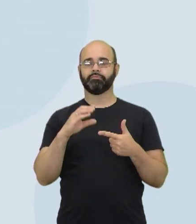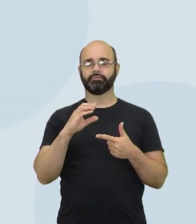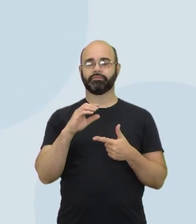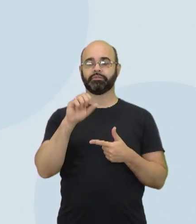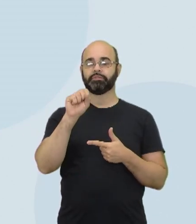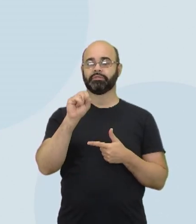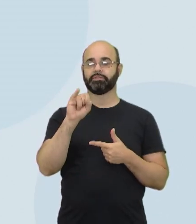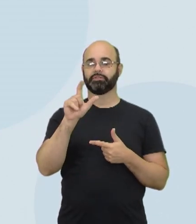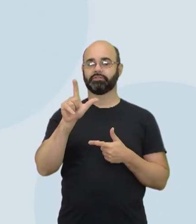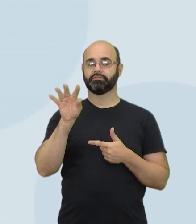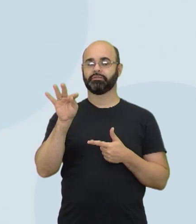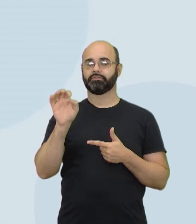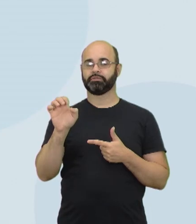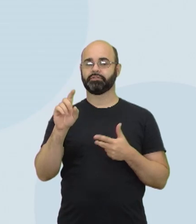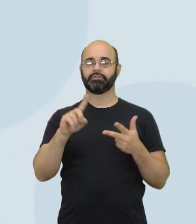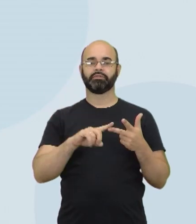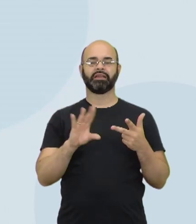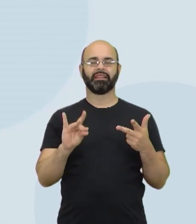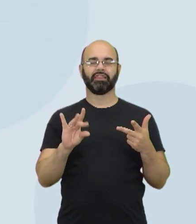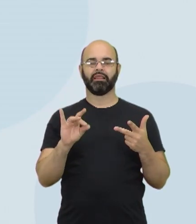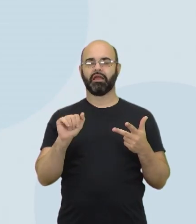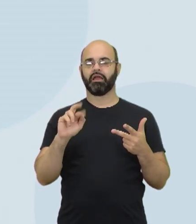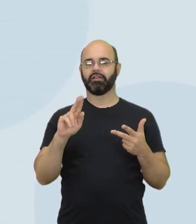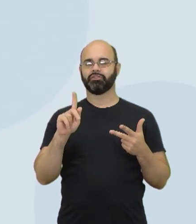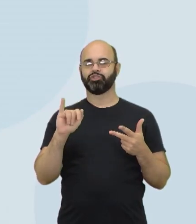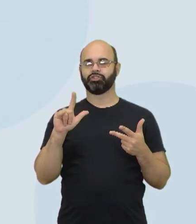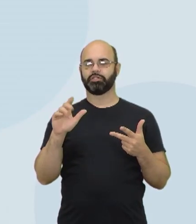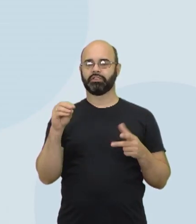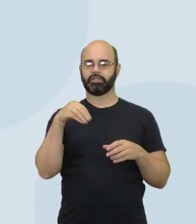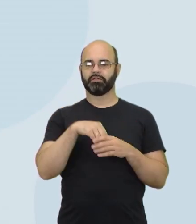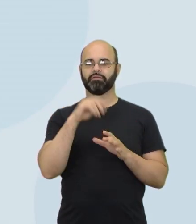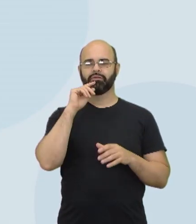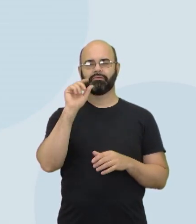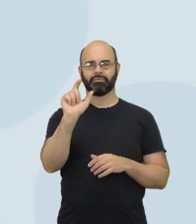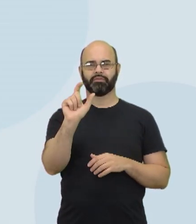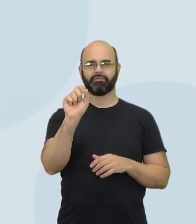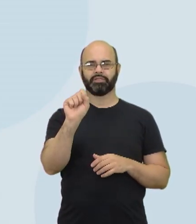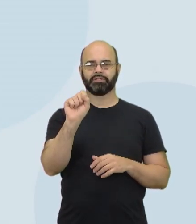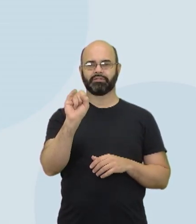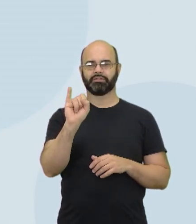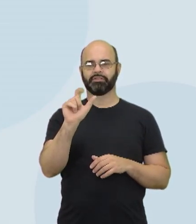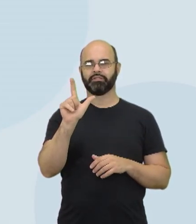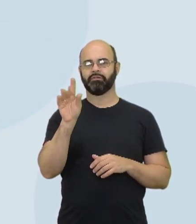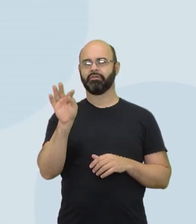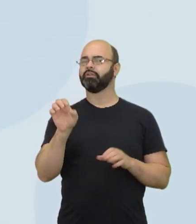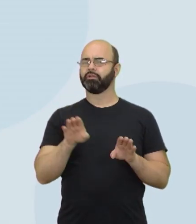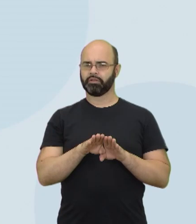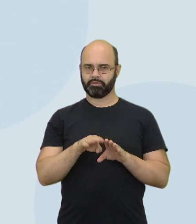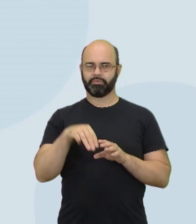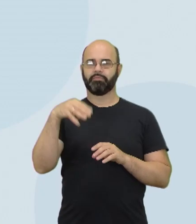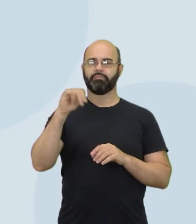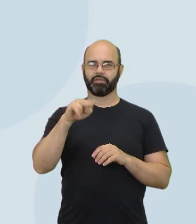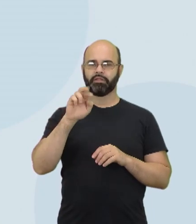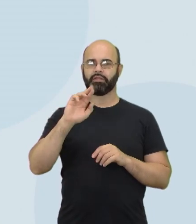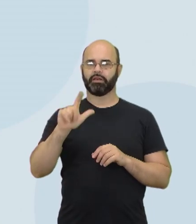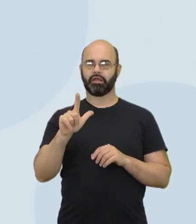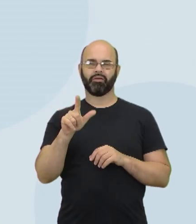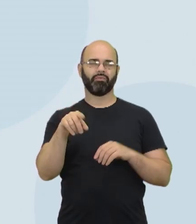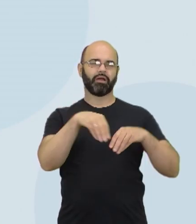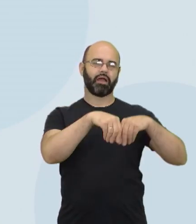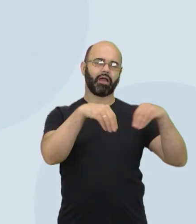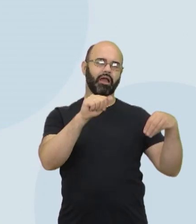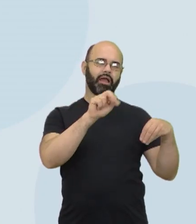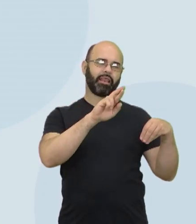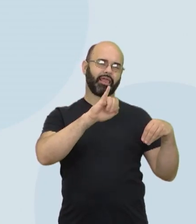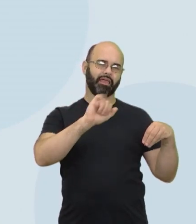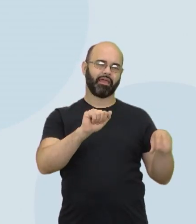e argila nele existentes. O interessante é que o silt, que também é um material mineral como a areia e argila,